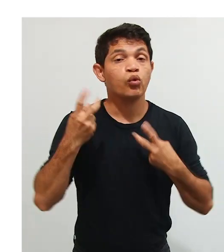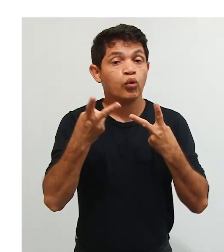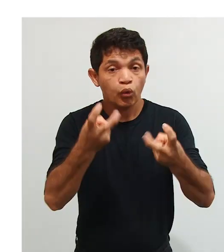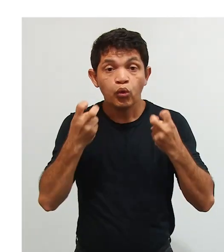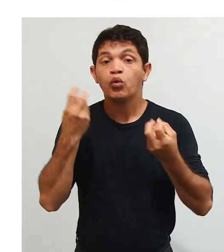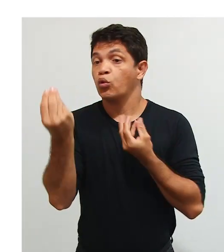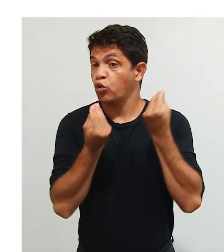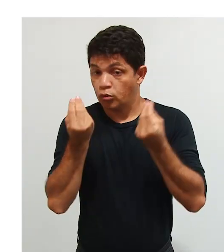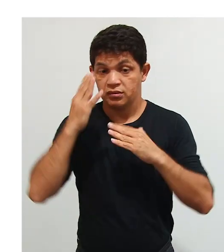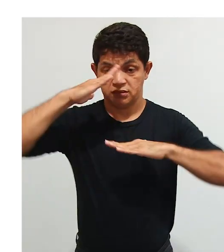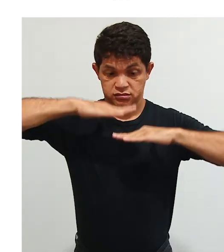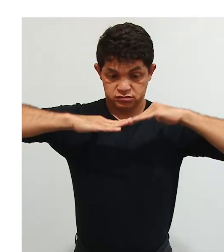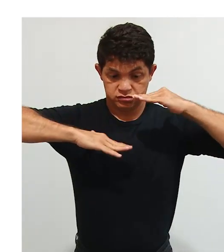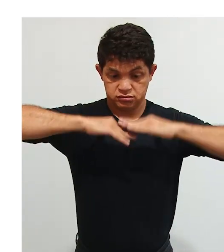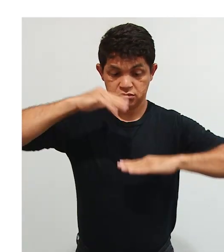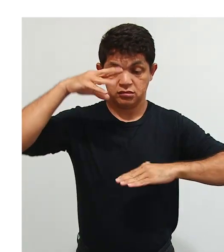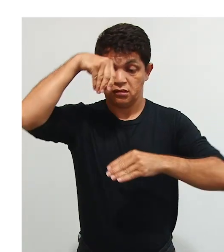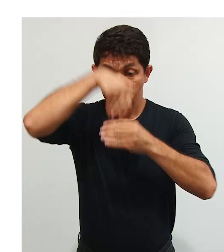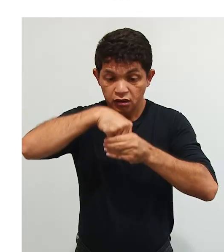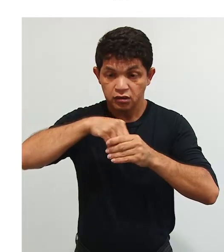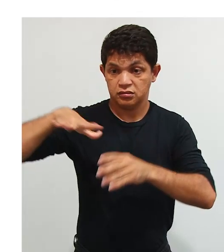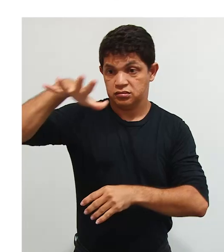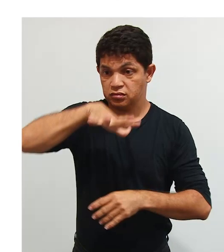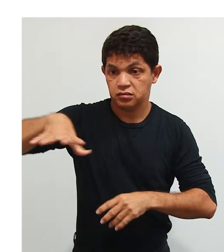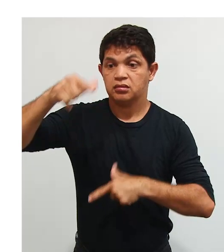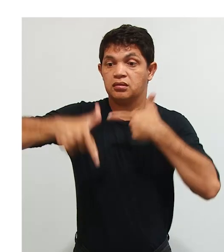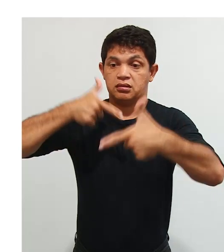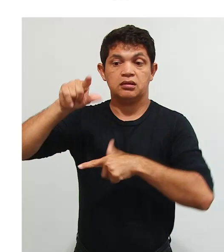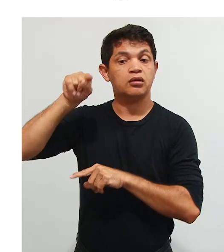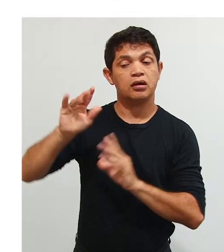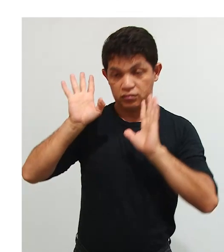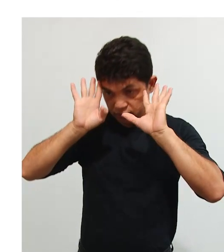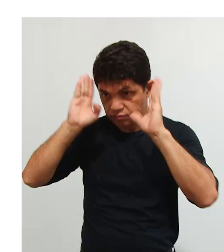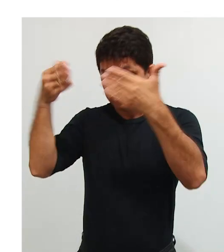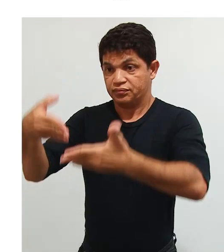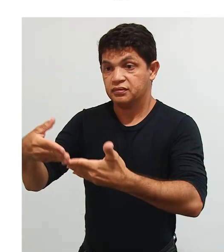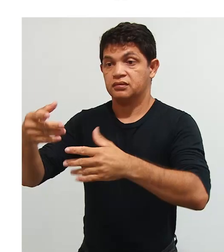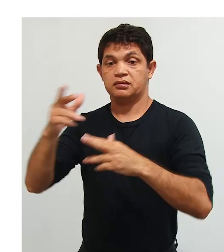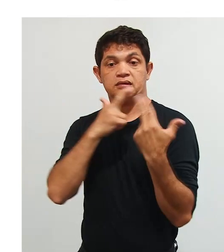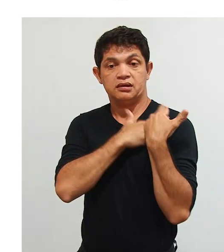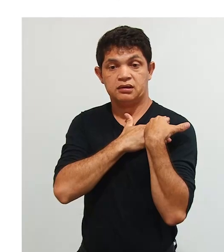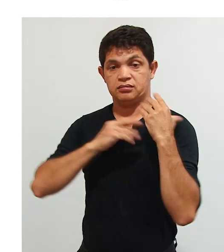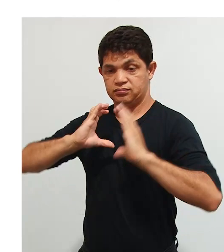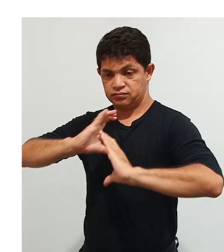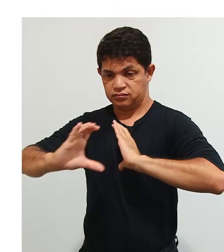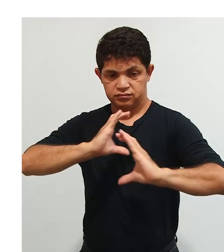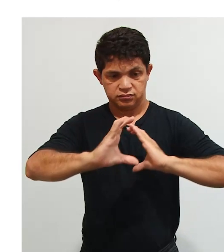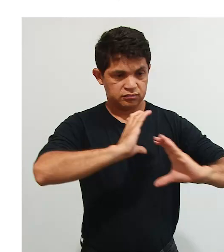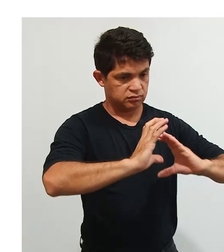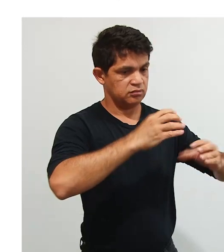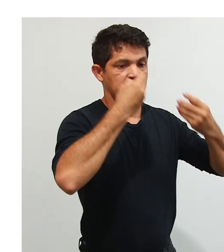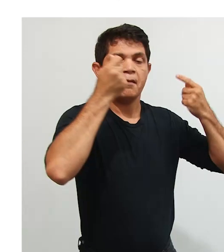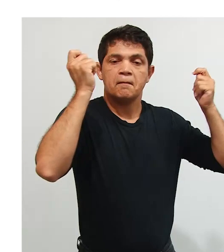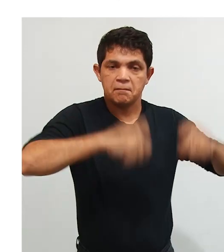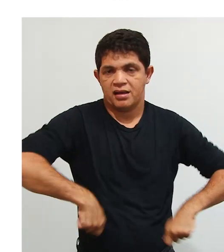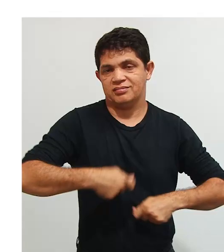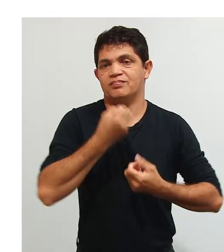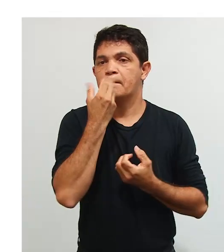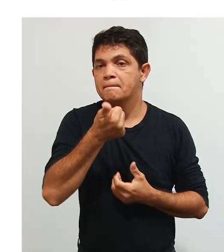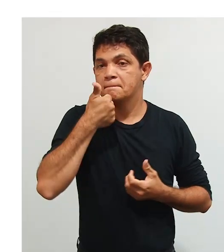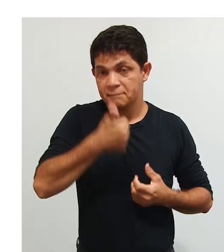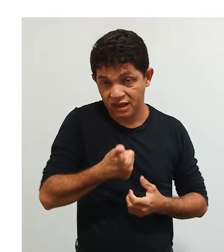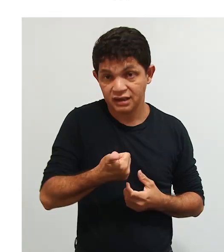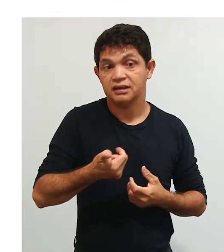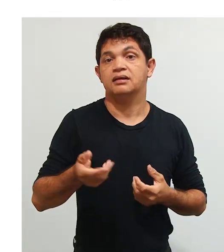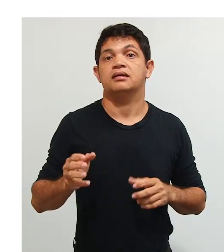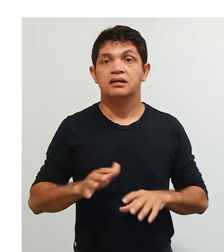qual é o objetivo daquele setor para que eu possa ter uma comunicação mais assertiva.